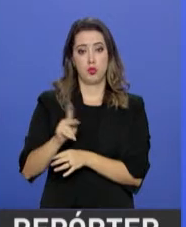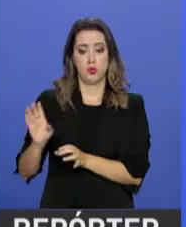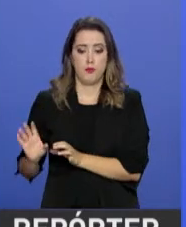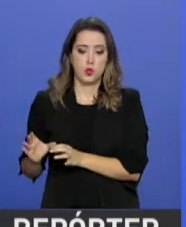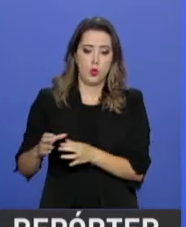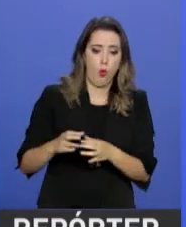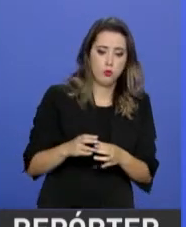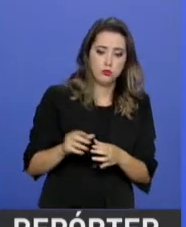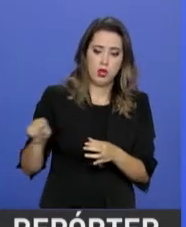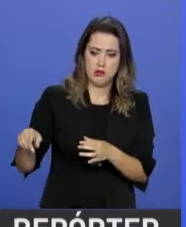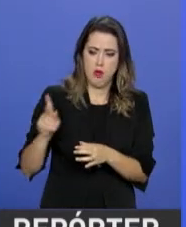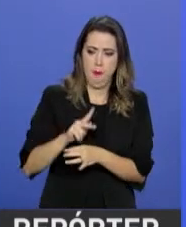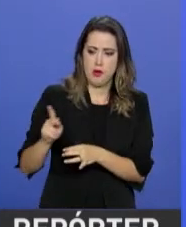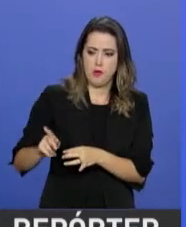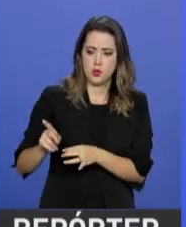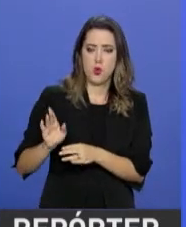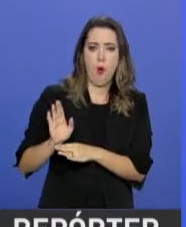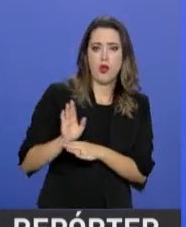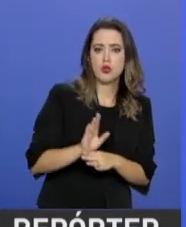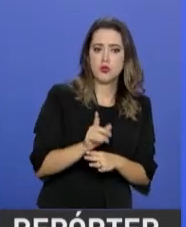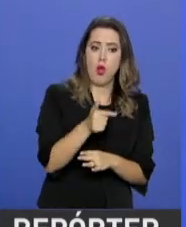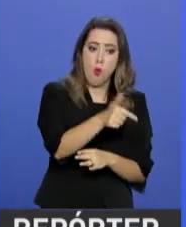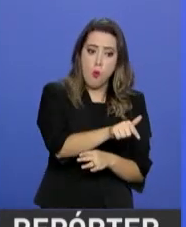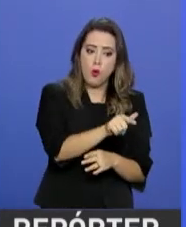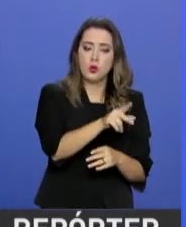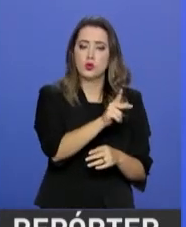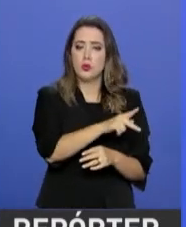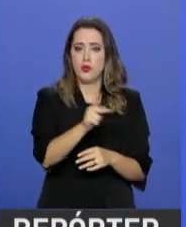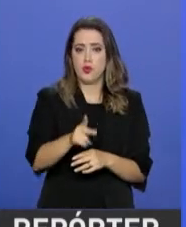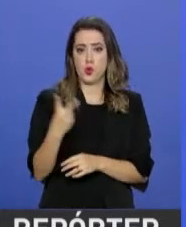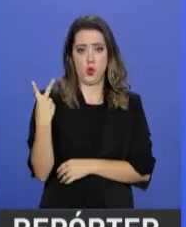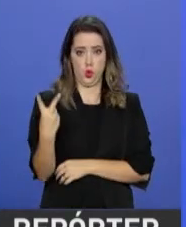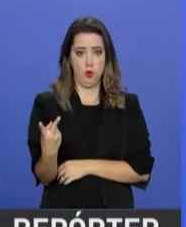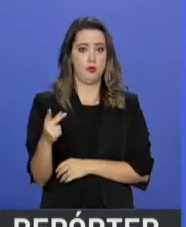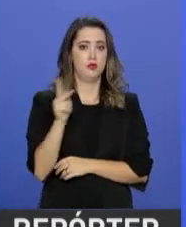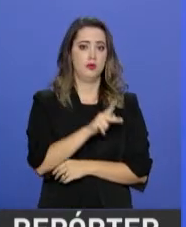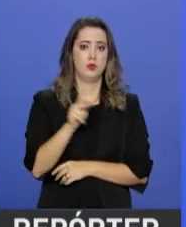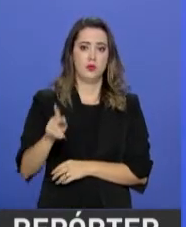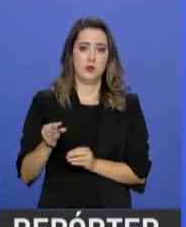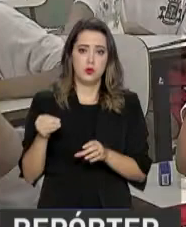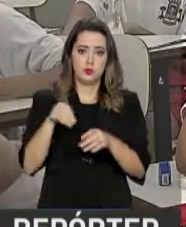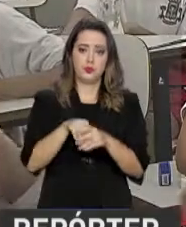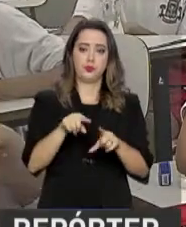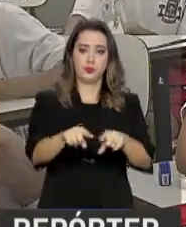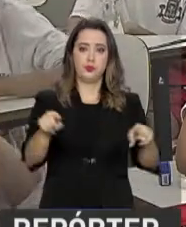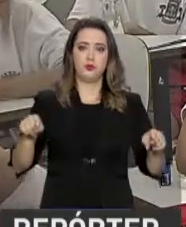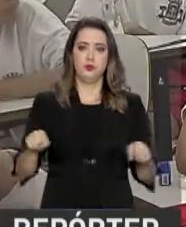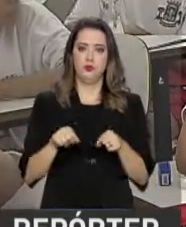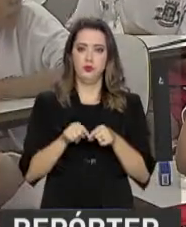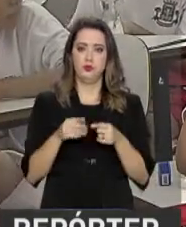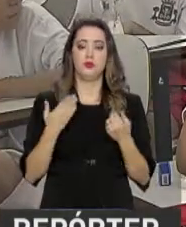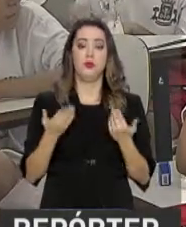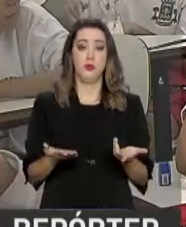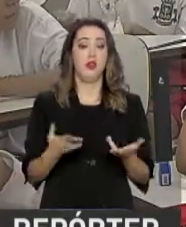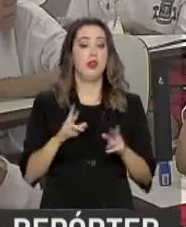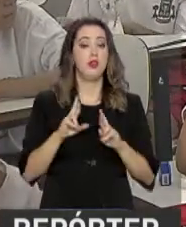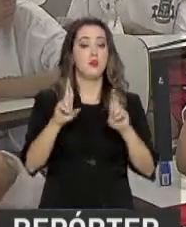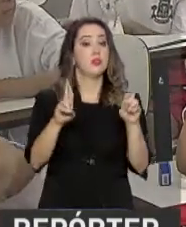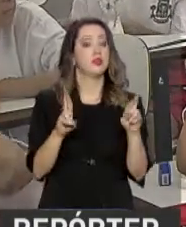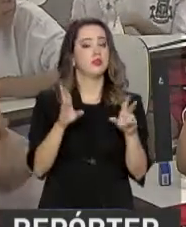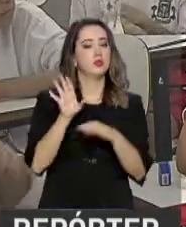auxiliar os professores alfabetizadores nessa missão extremamente importante a expectativa é beneficiar